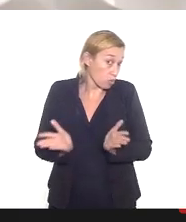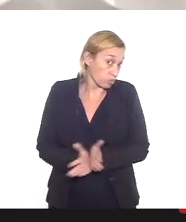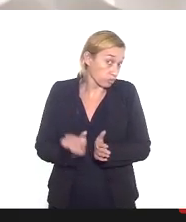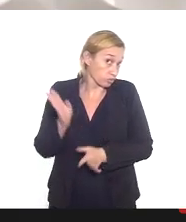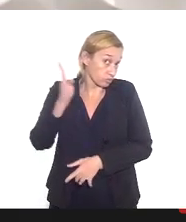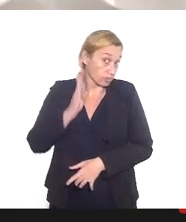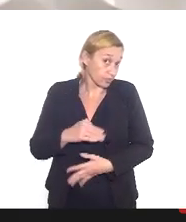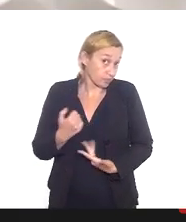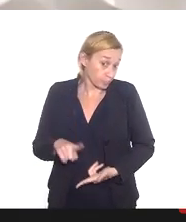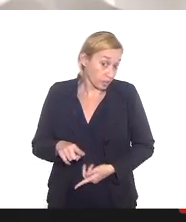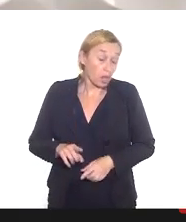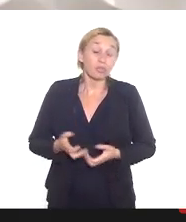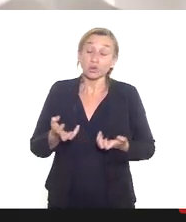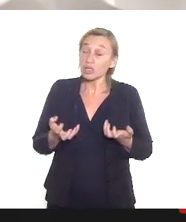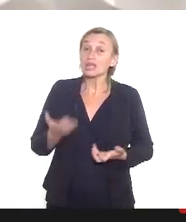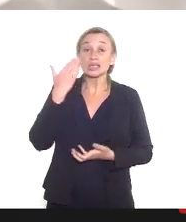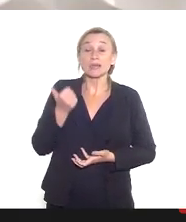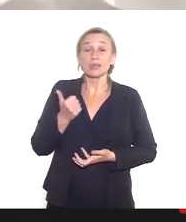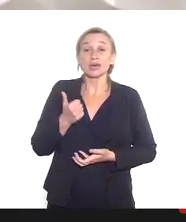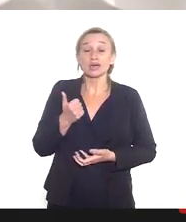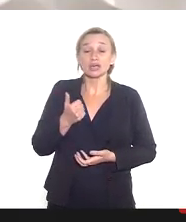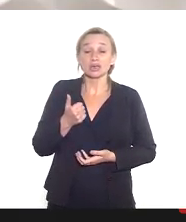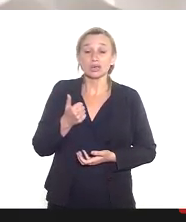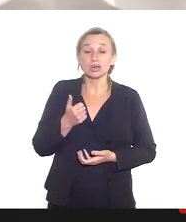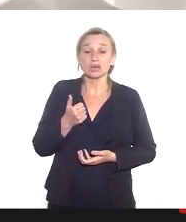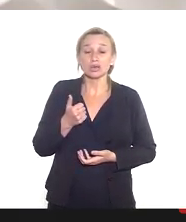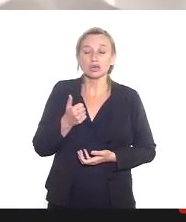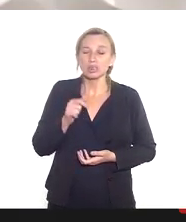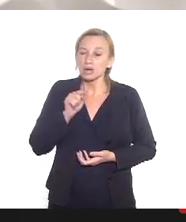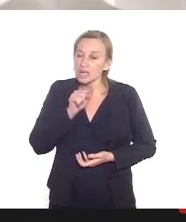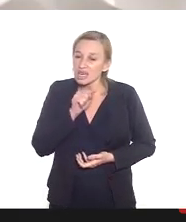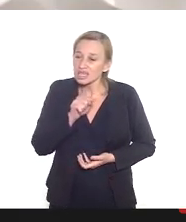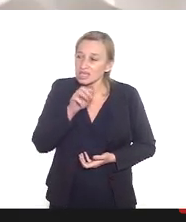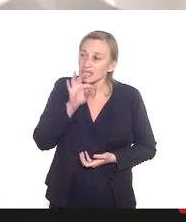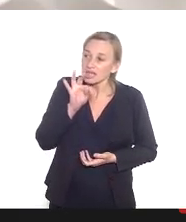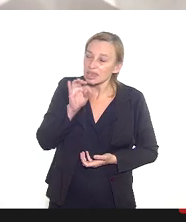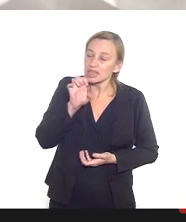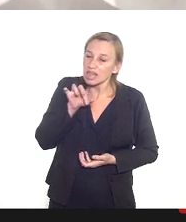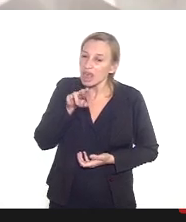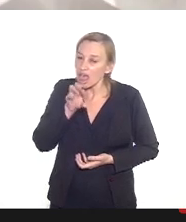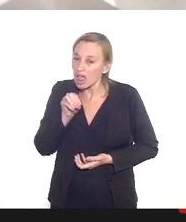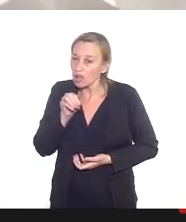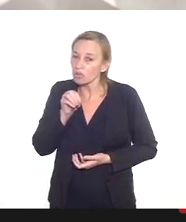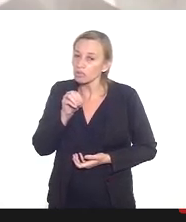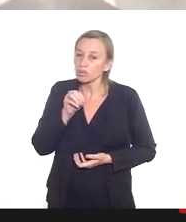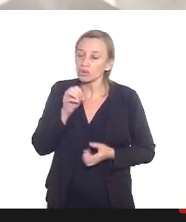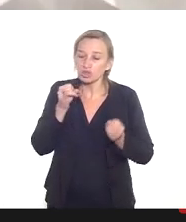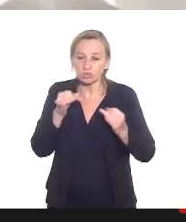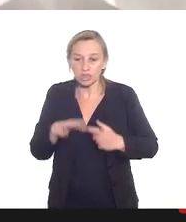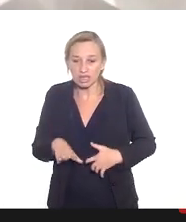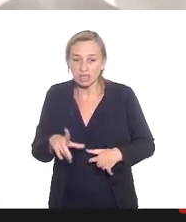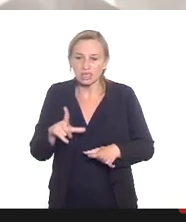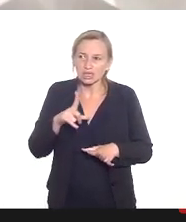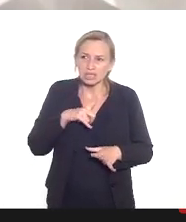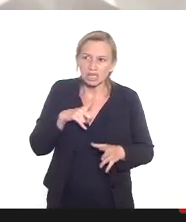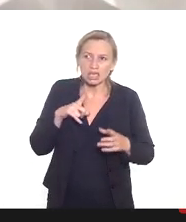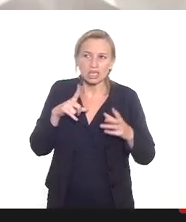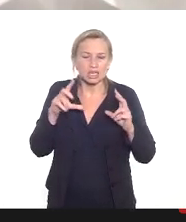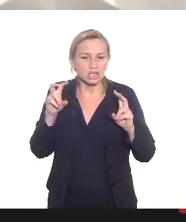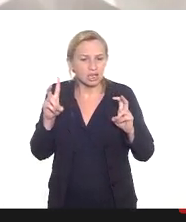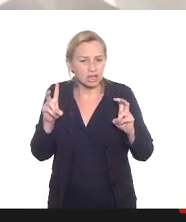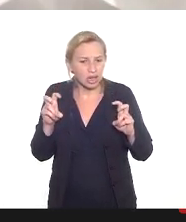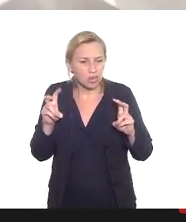nosso Brasil né mas eu queria saber se é esse termo de esclarecimento tem alguma alguma questão